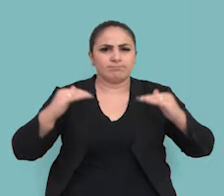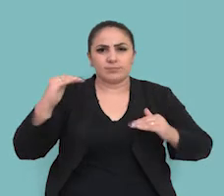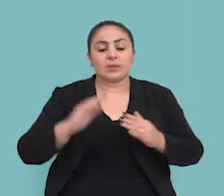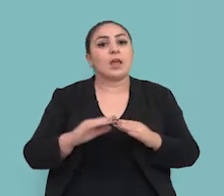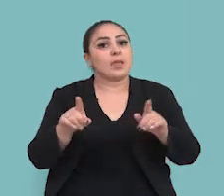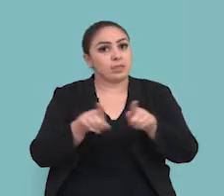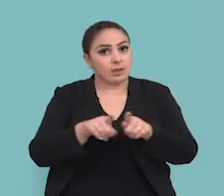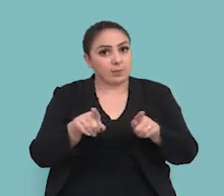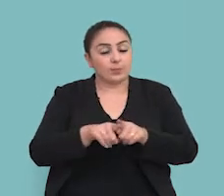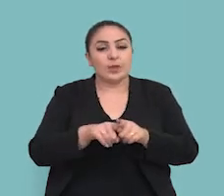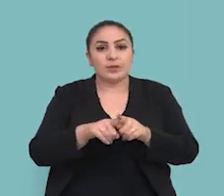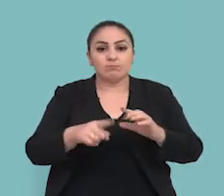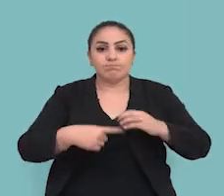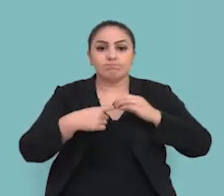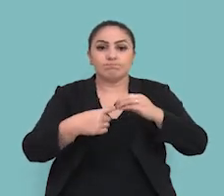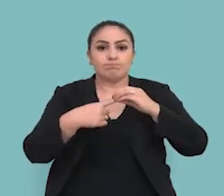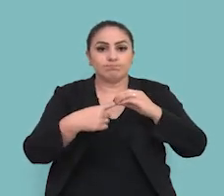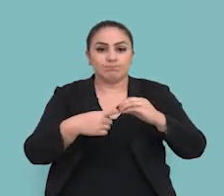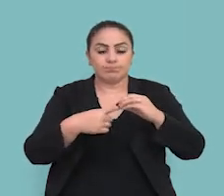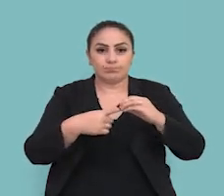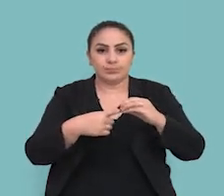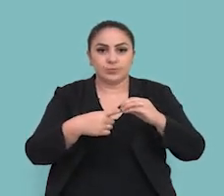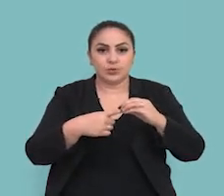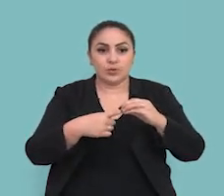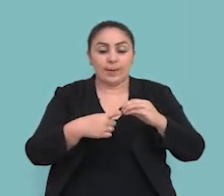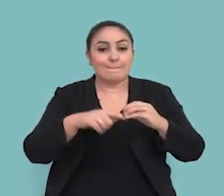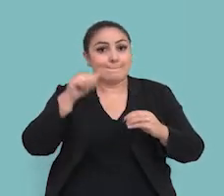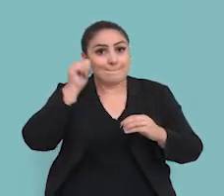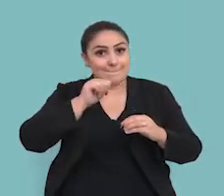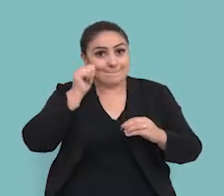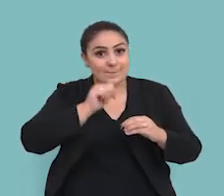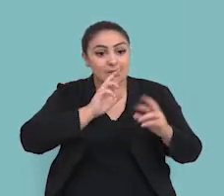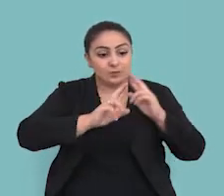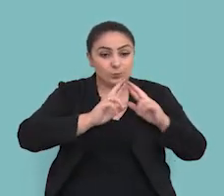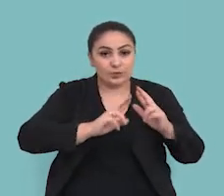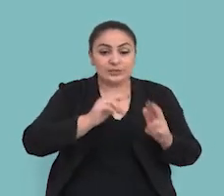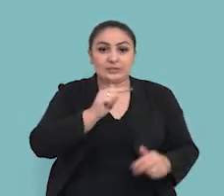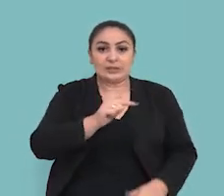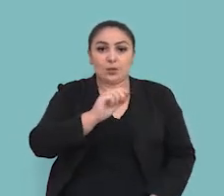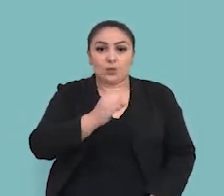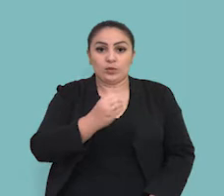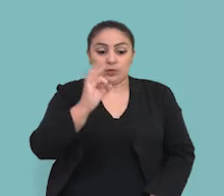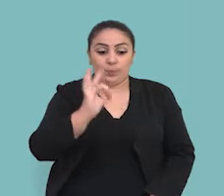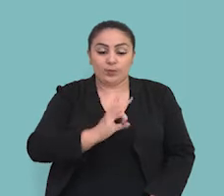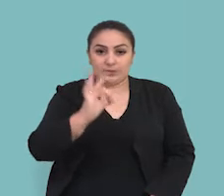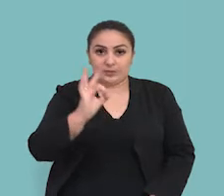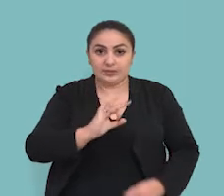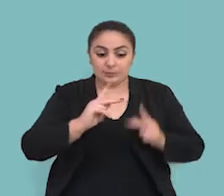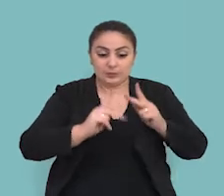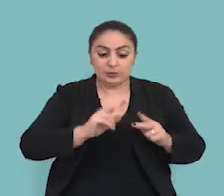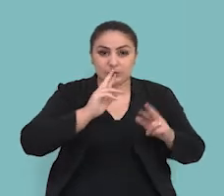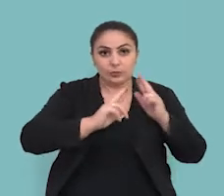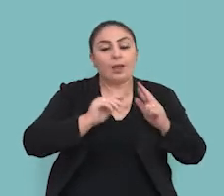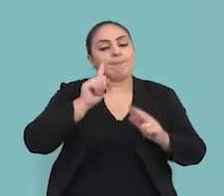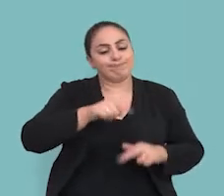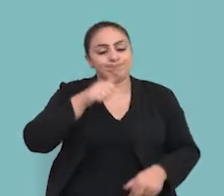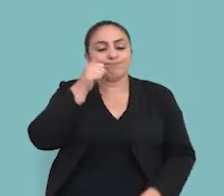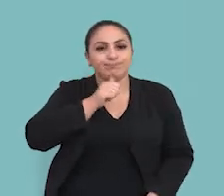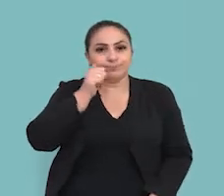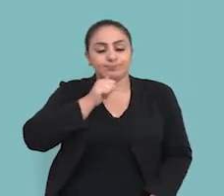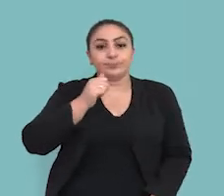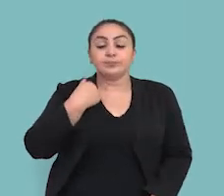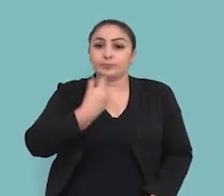faixas etárias. Também houve um predomínio do gênero feminino, 78% das respondentes